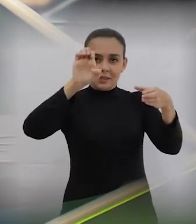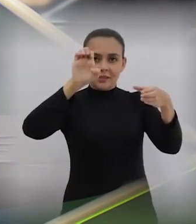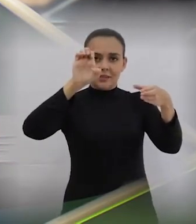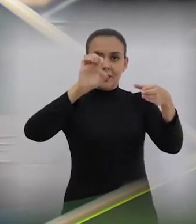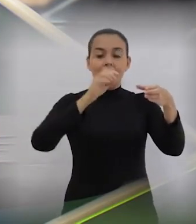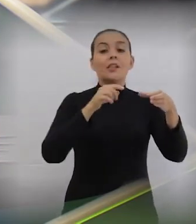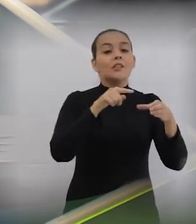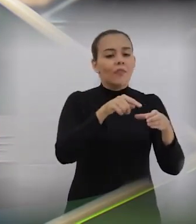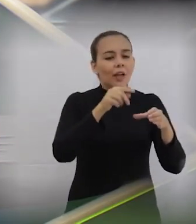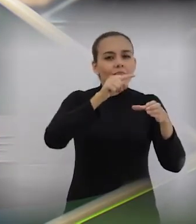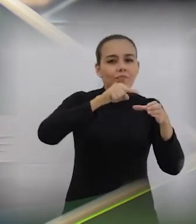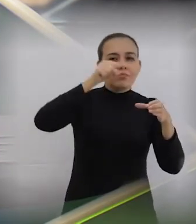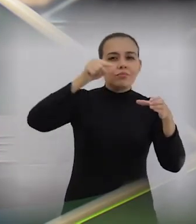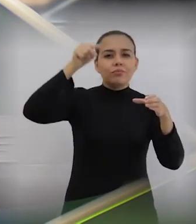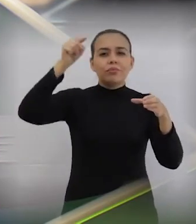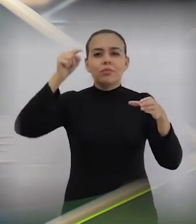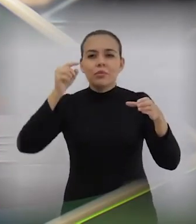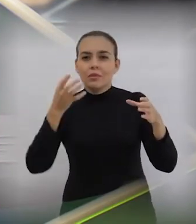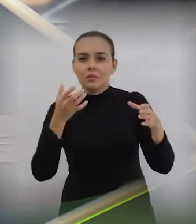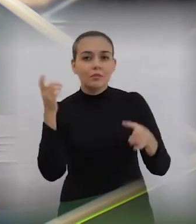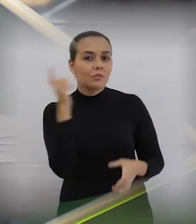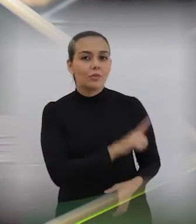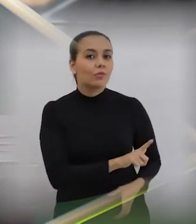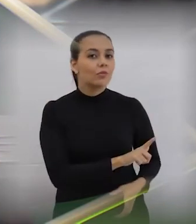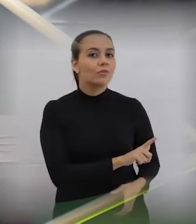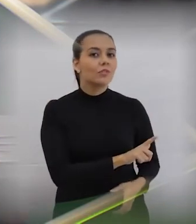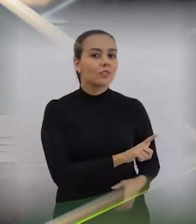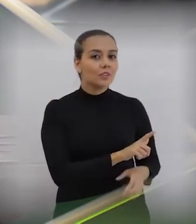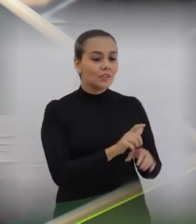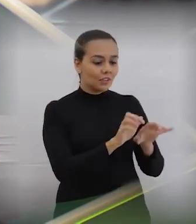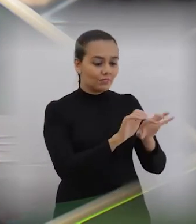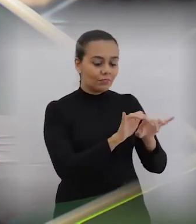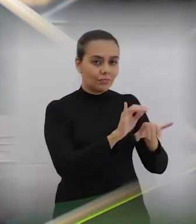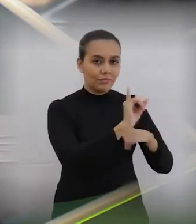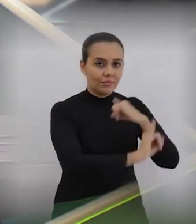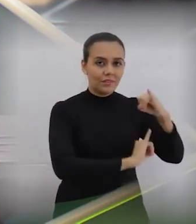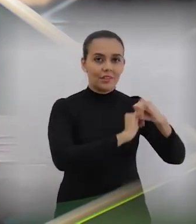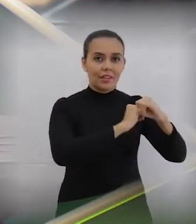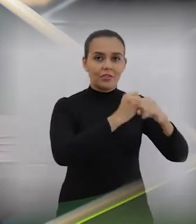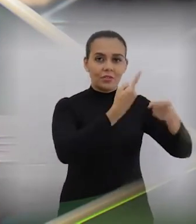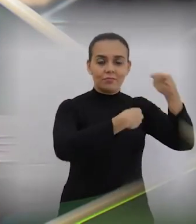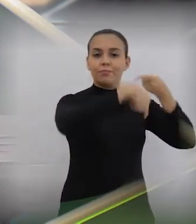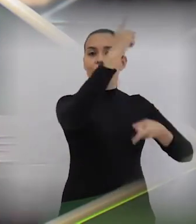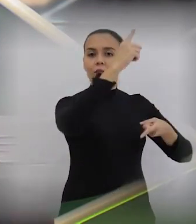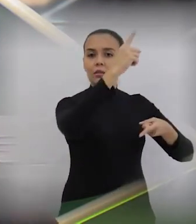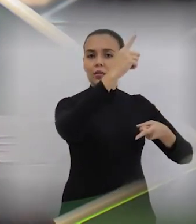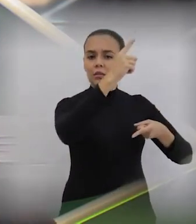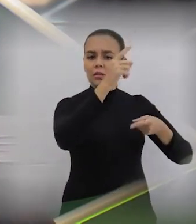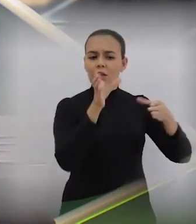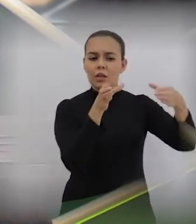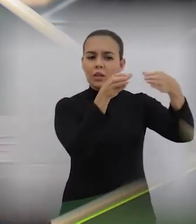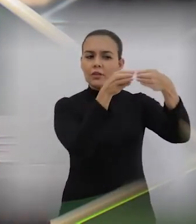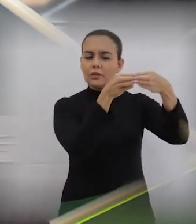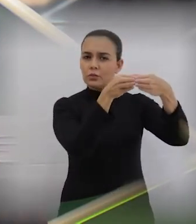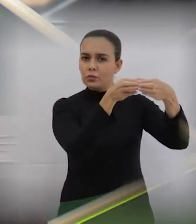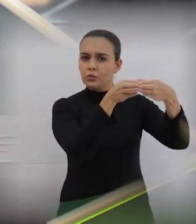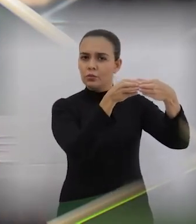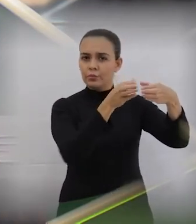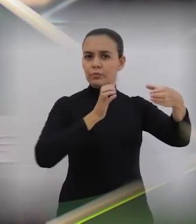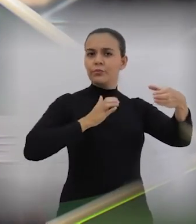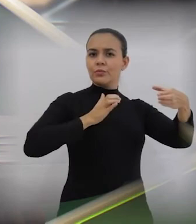de programação dos algoritmos. Essa elite vai topar pagar 60%, 70% de imposto de